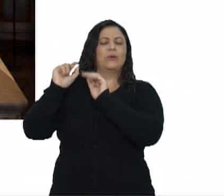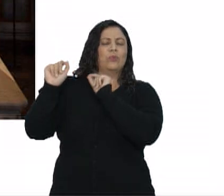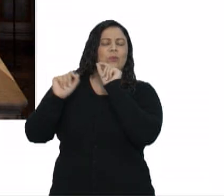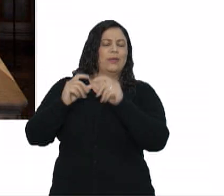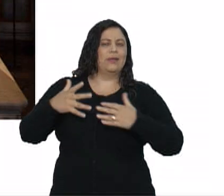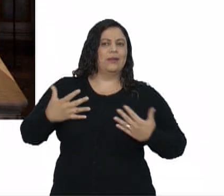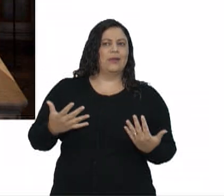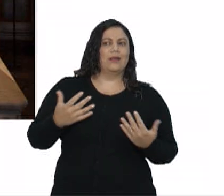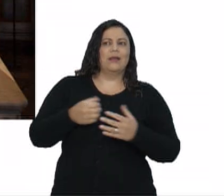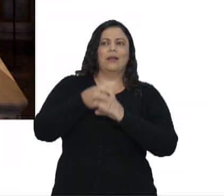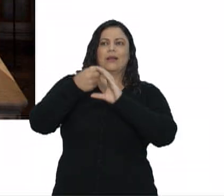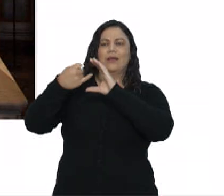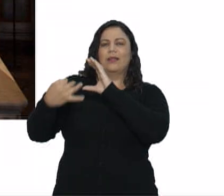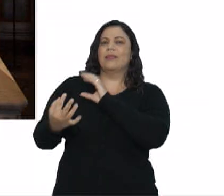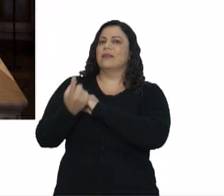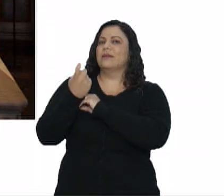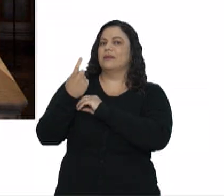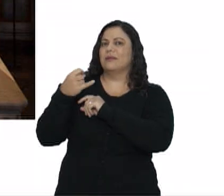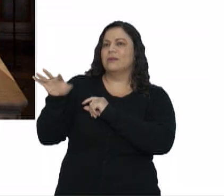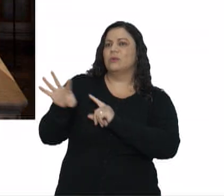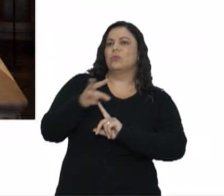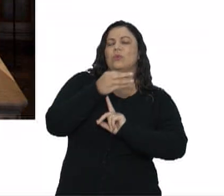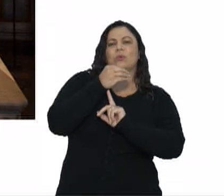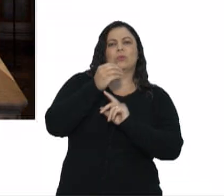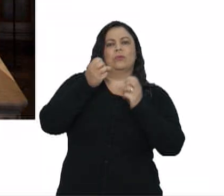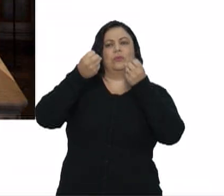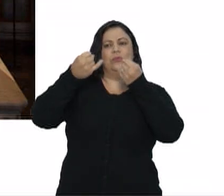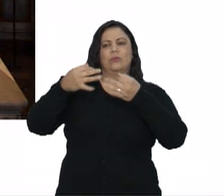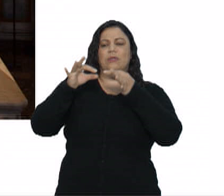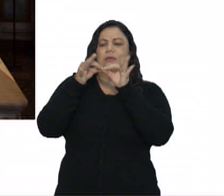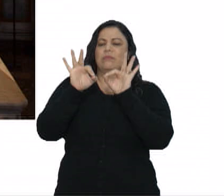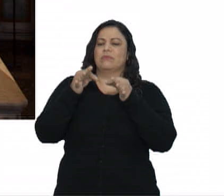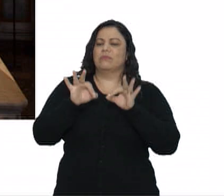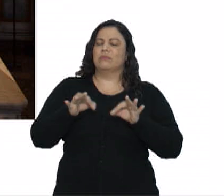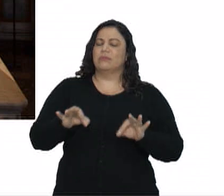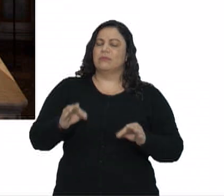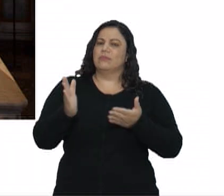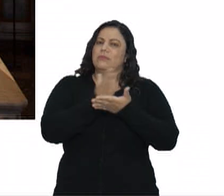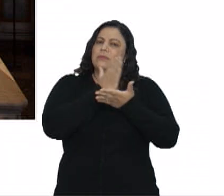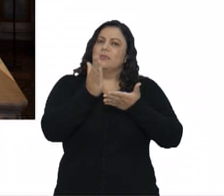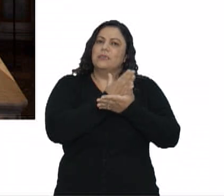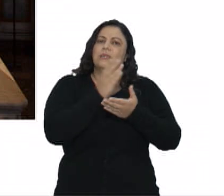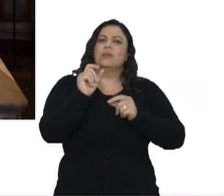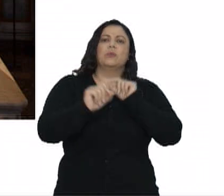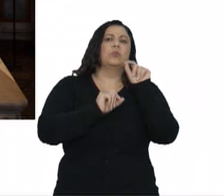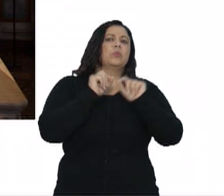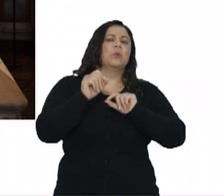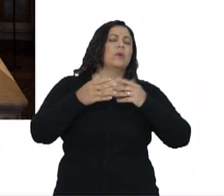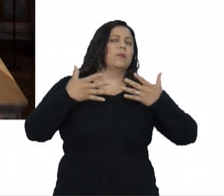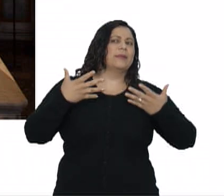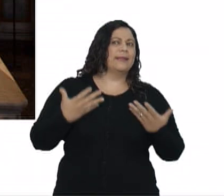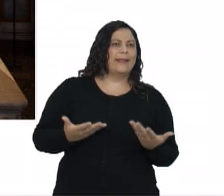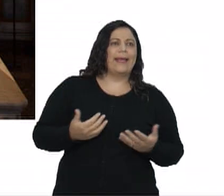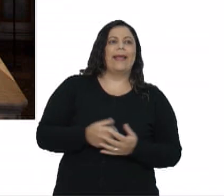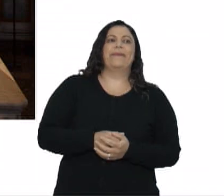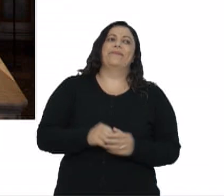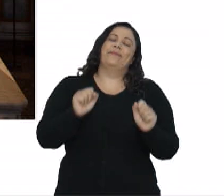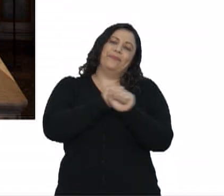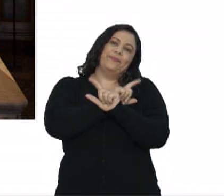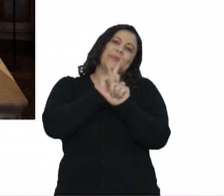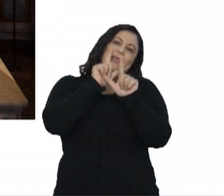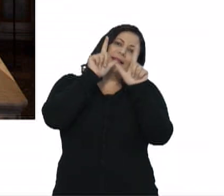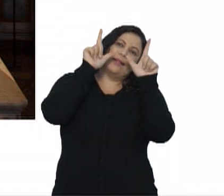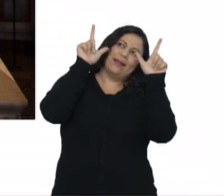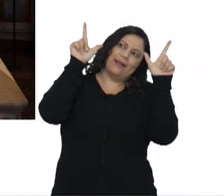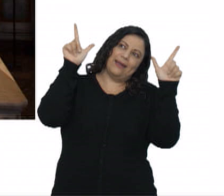uma característica única de suas obras. Descreva-as em seu caderno, em seguida marque qual obra de Aleijadinho. Lógico,